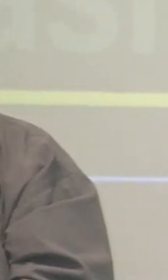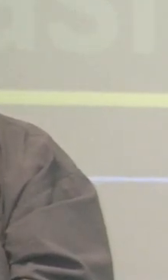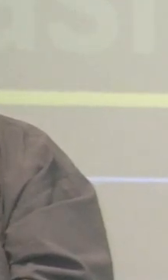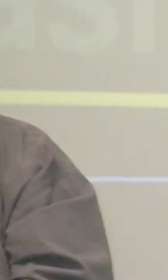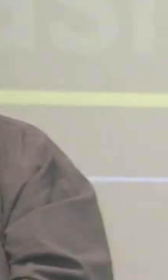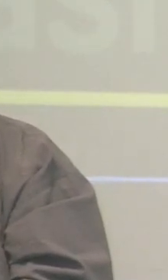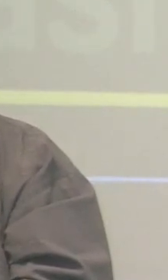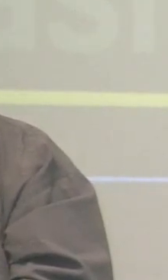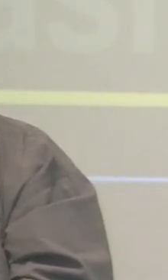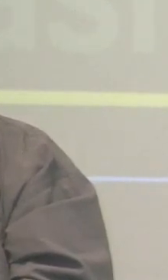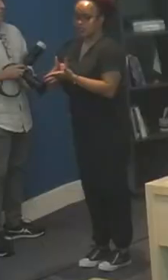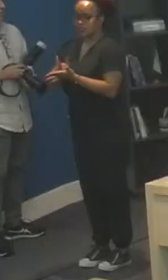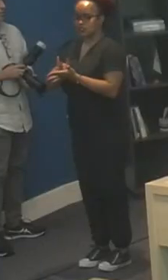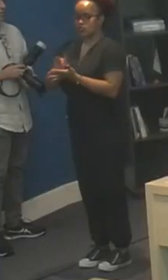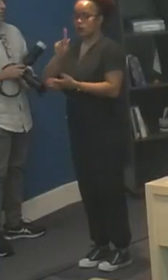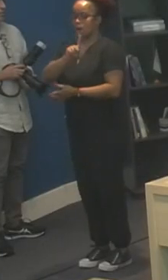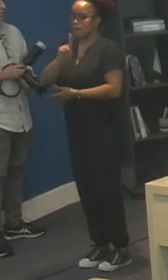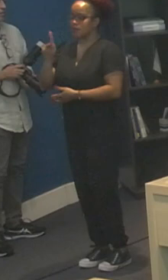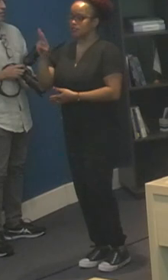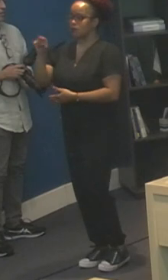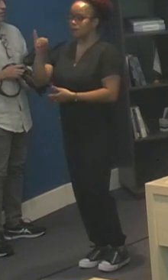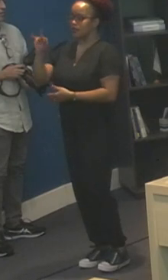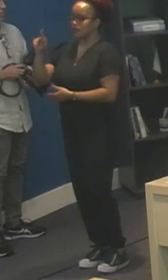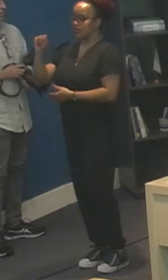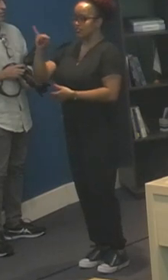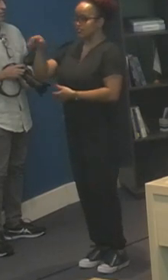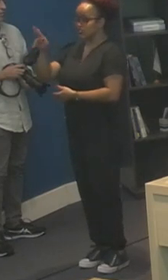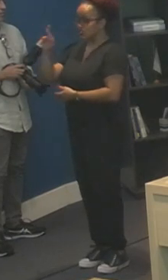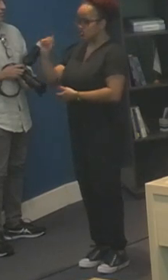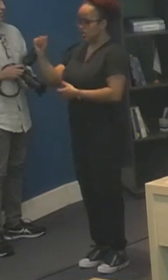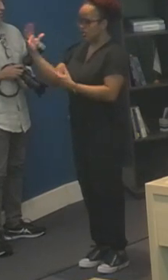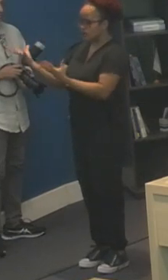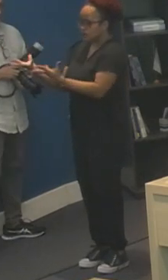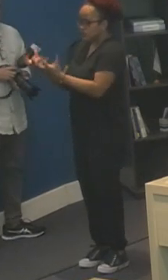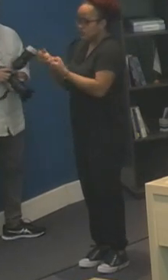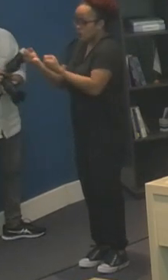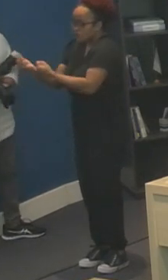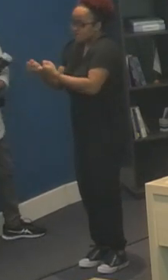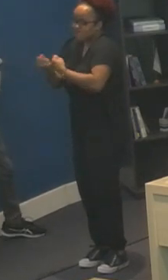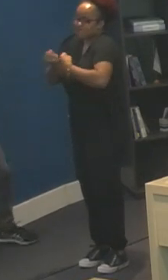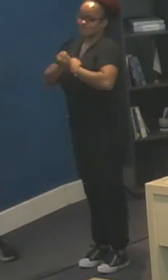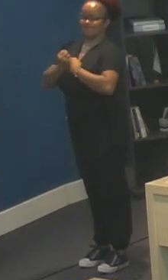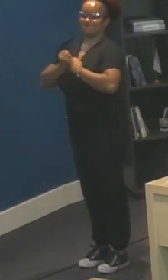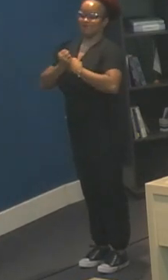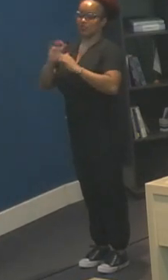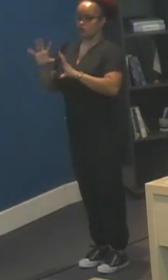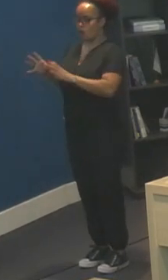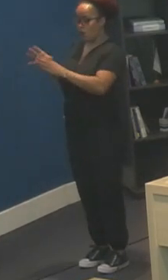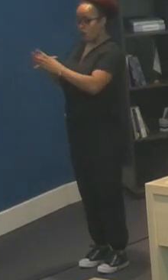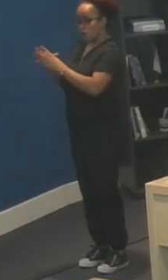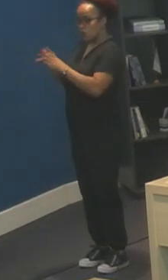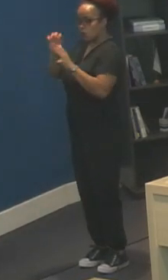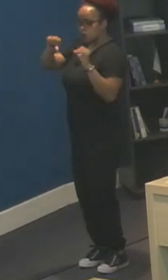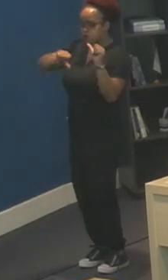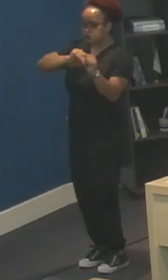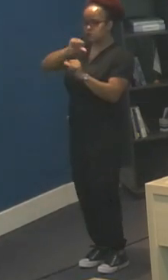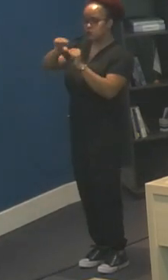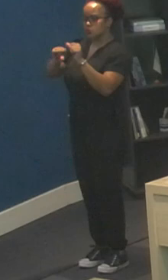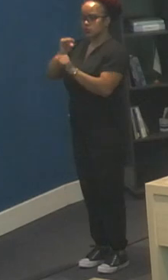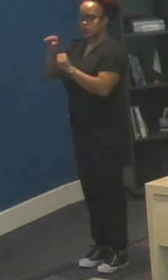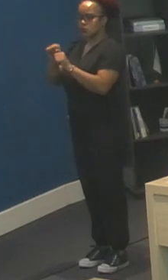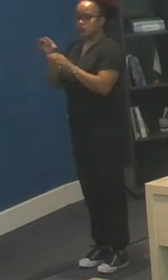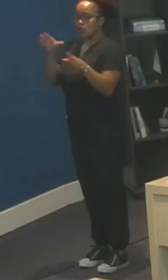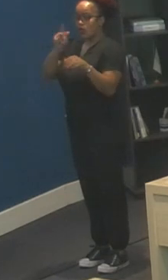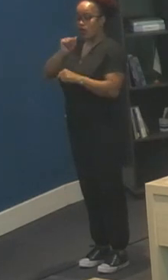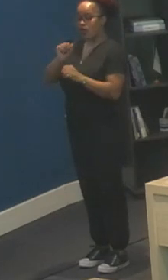Machado, o presidente Ubirajara Vaz abraçou com entusiasmo a nova entidade, tornando a Associação